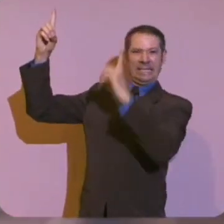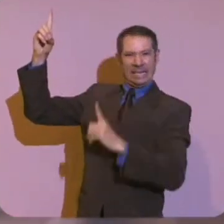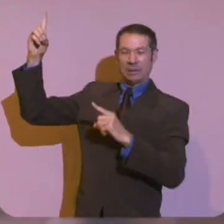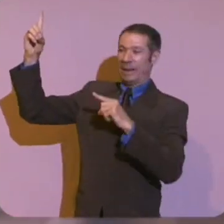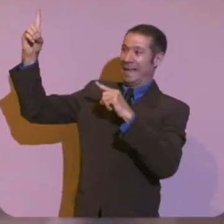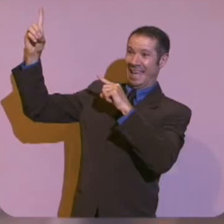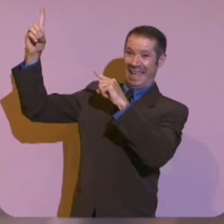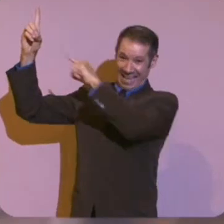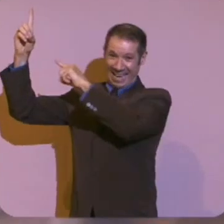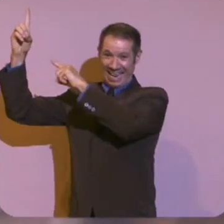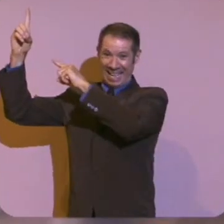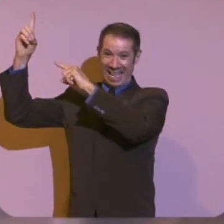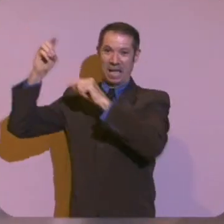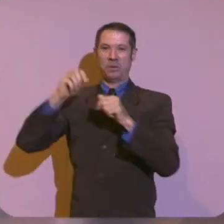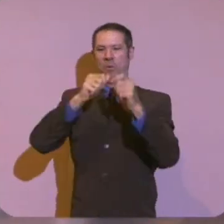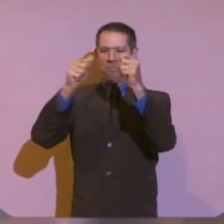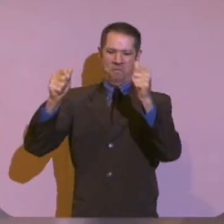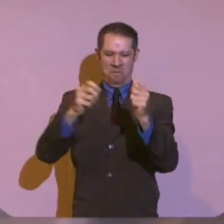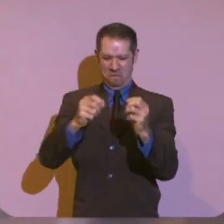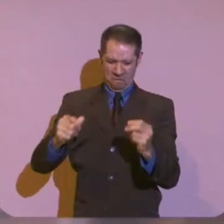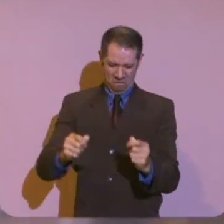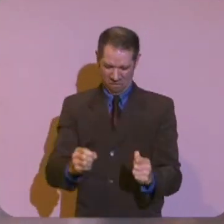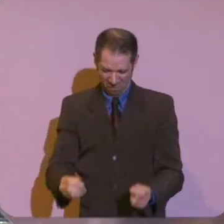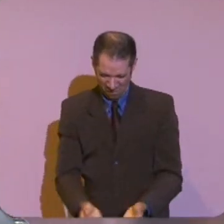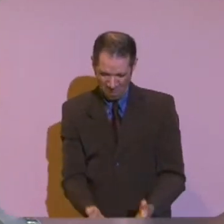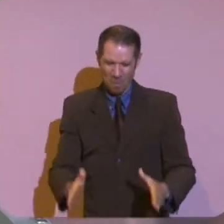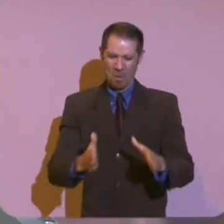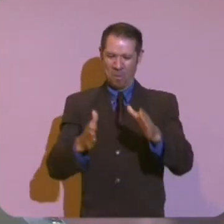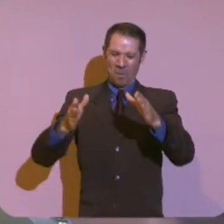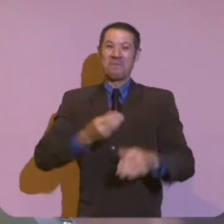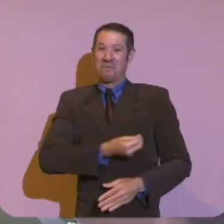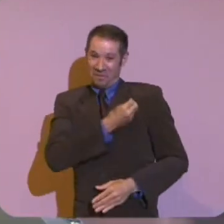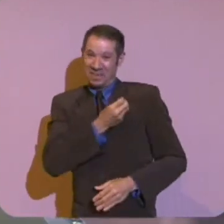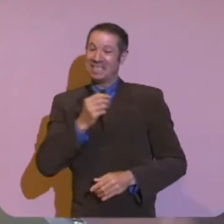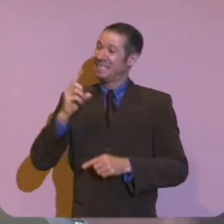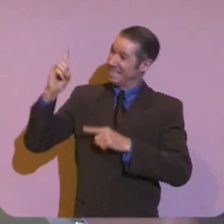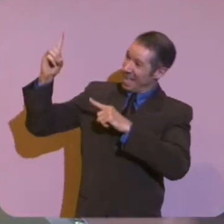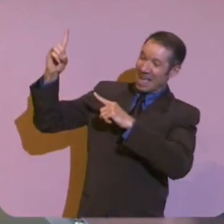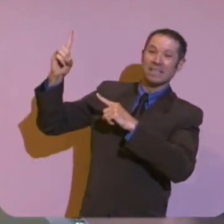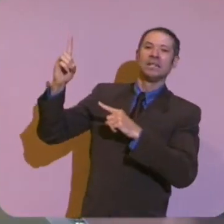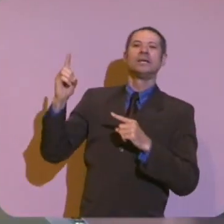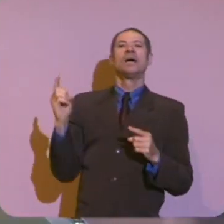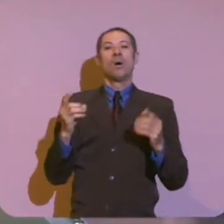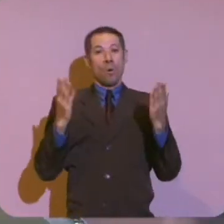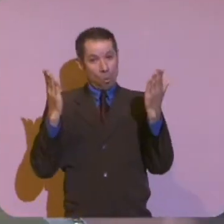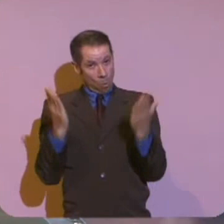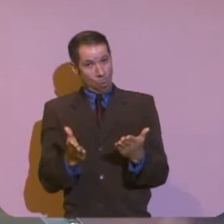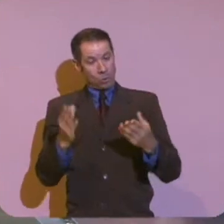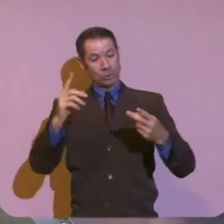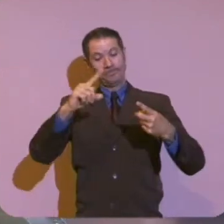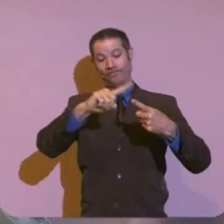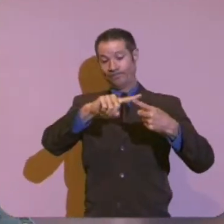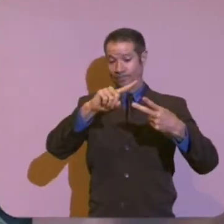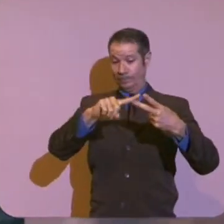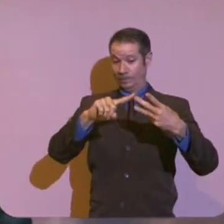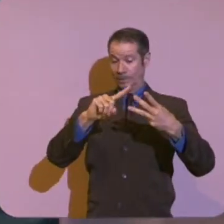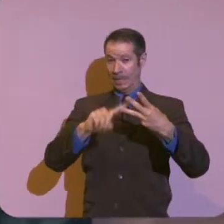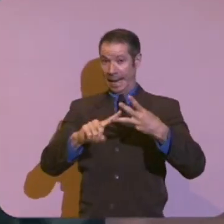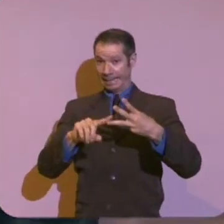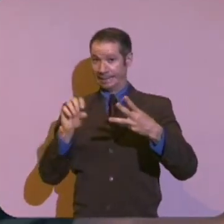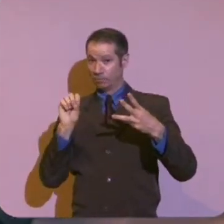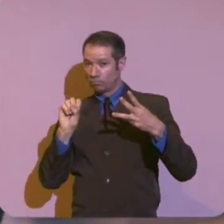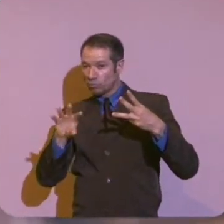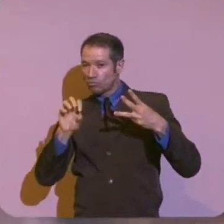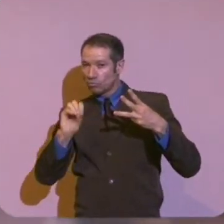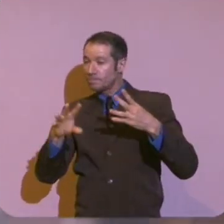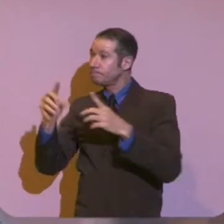sou o oleiro e você é barro na minha mão. Mas nessa noite eu queria olhar para 3 outras lições que a Bíblia